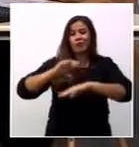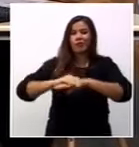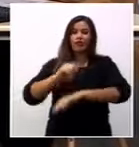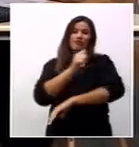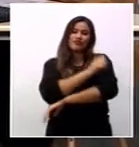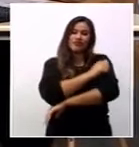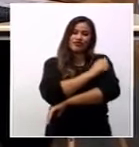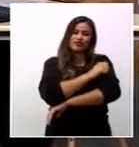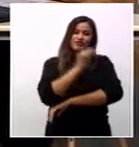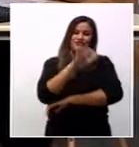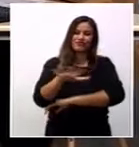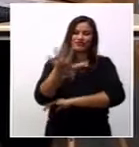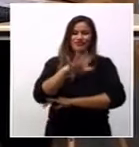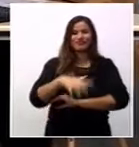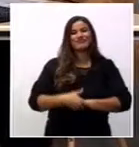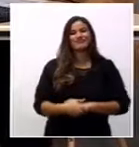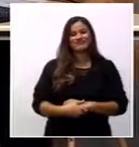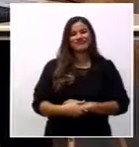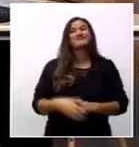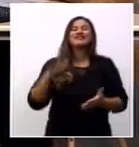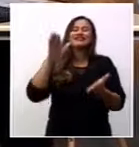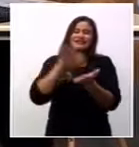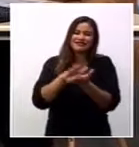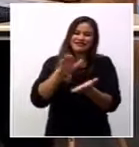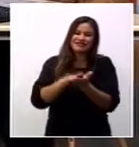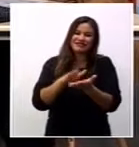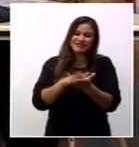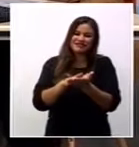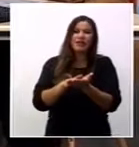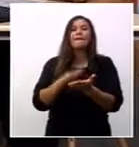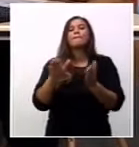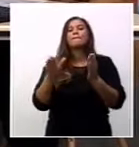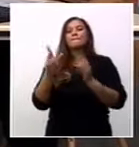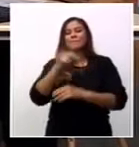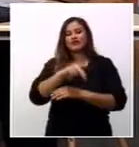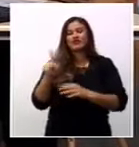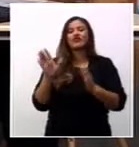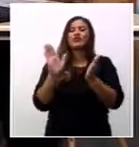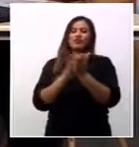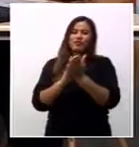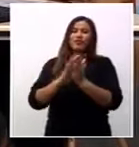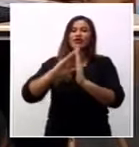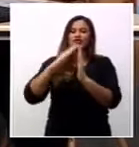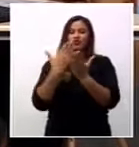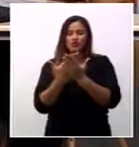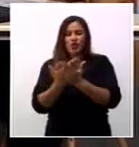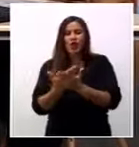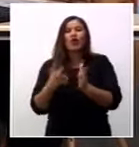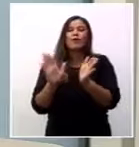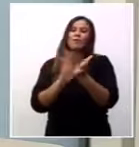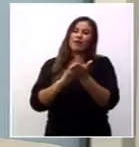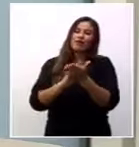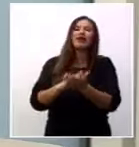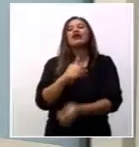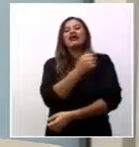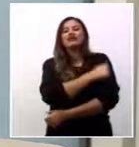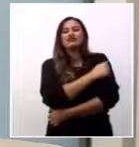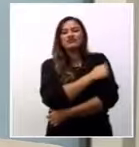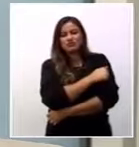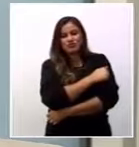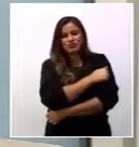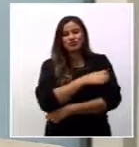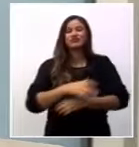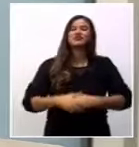escola estadual. Muito bom. Parabéns, professora, parabéns a toda a escola, a todos os estudantes envolvidos. E é muito